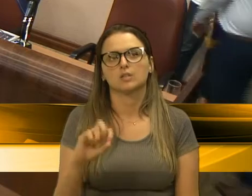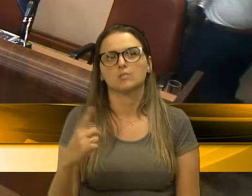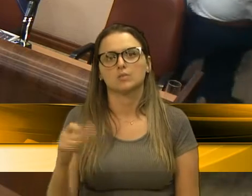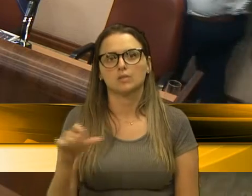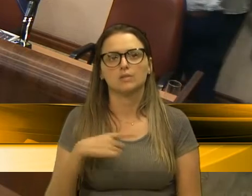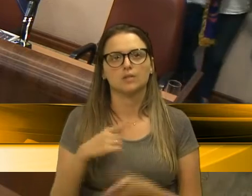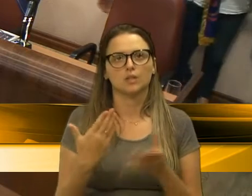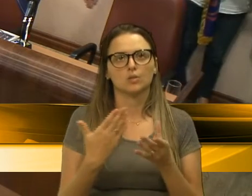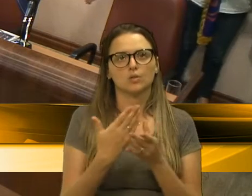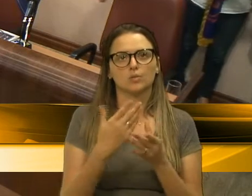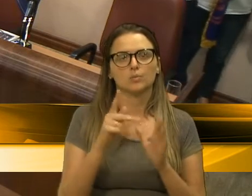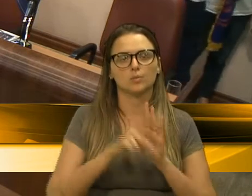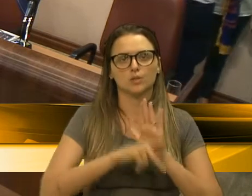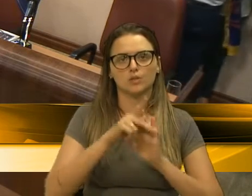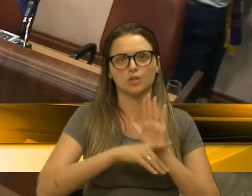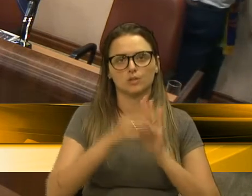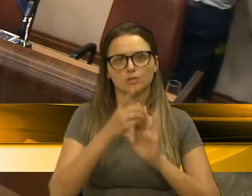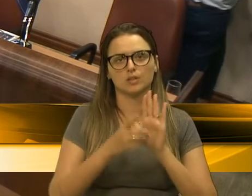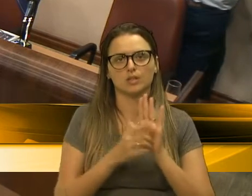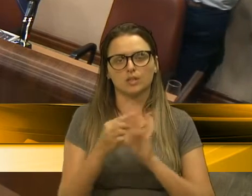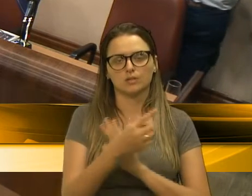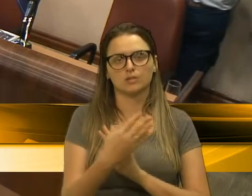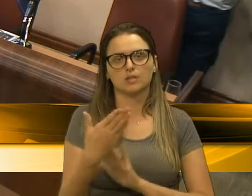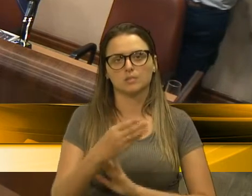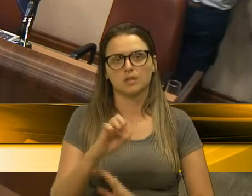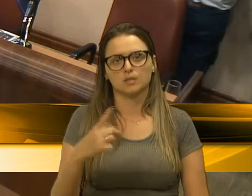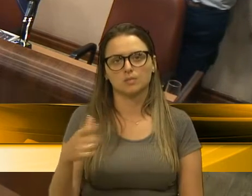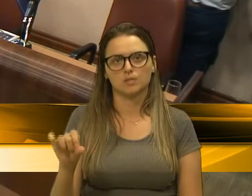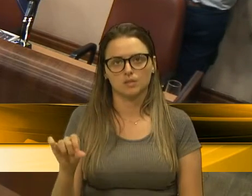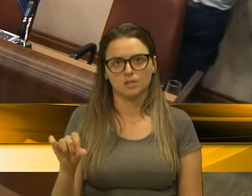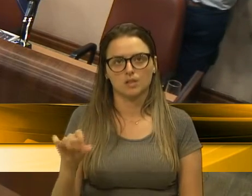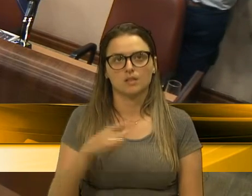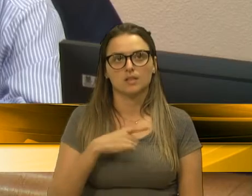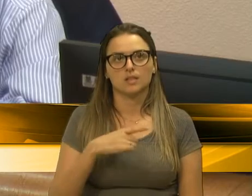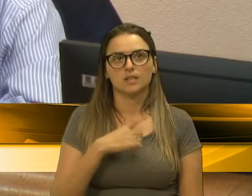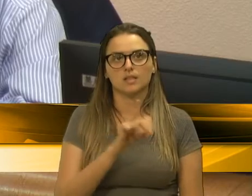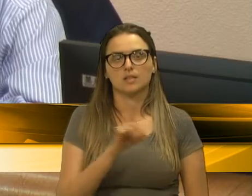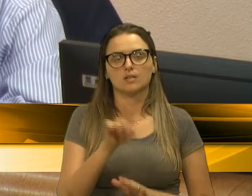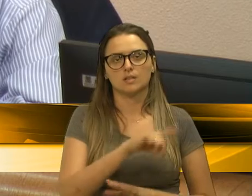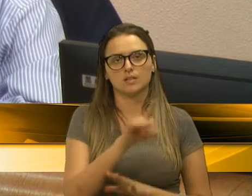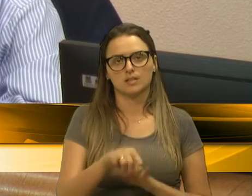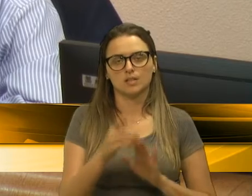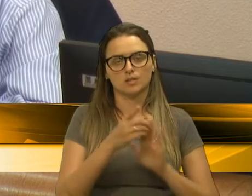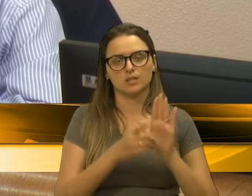160/2019, contendo o projeto de decreto legislativo número 13/2019, que susta o decreto